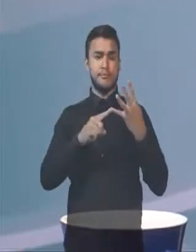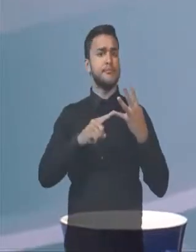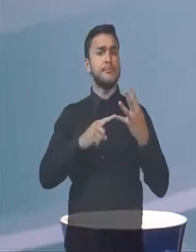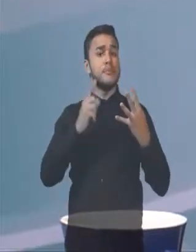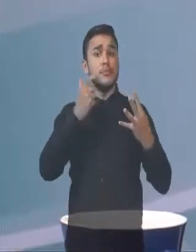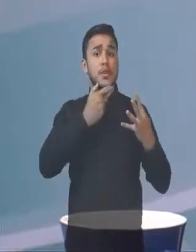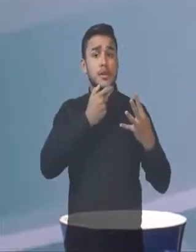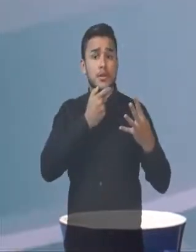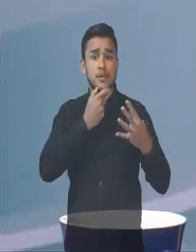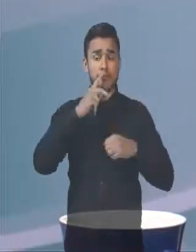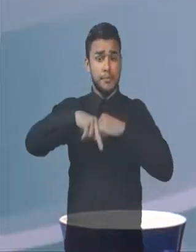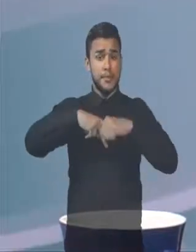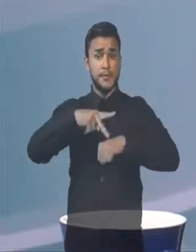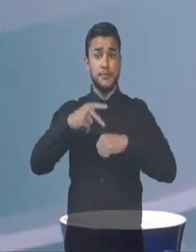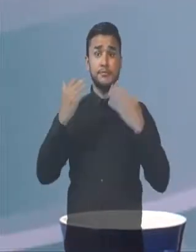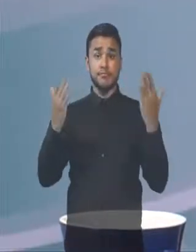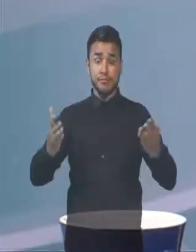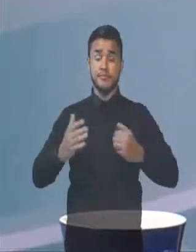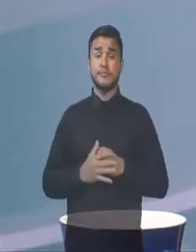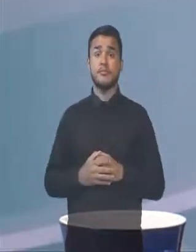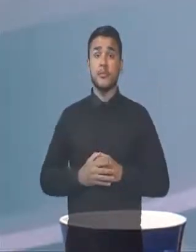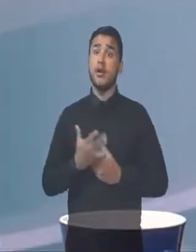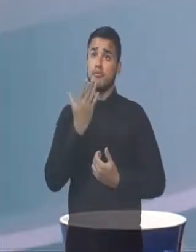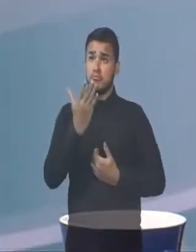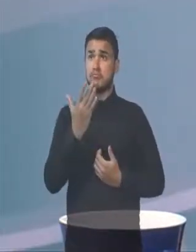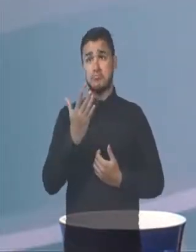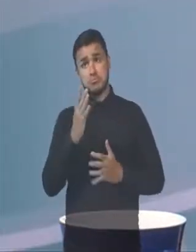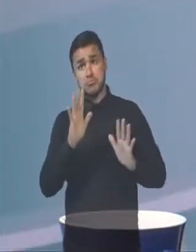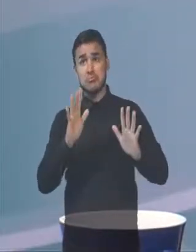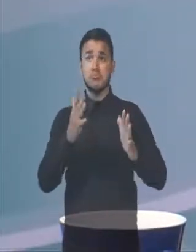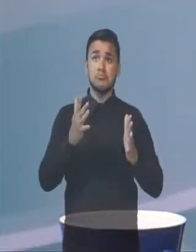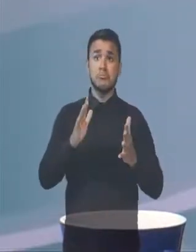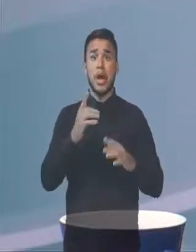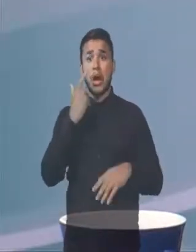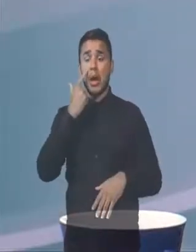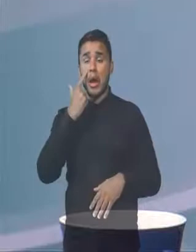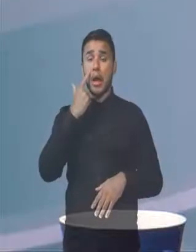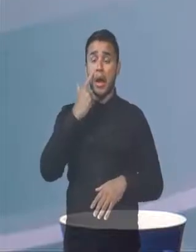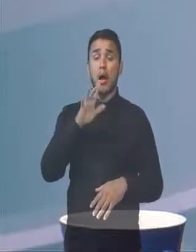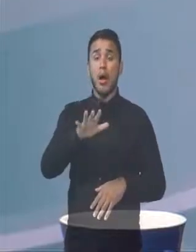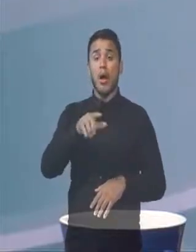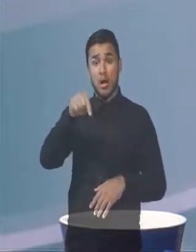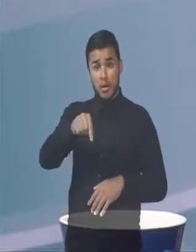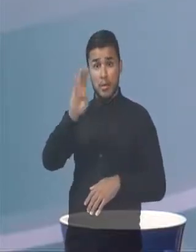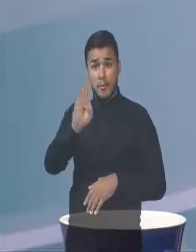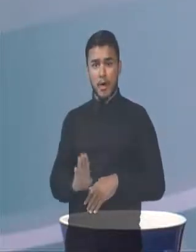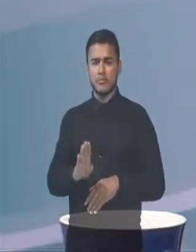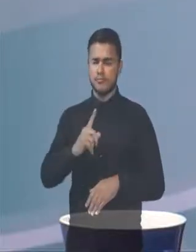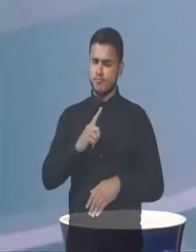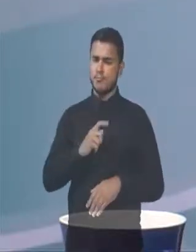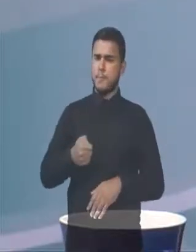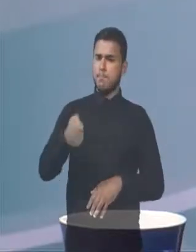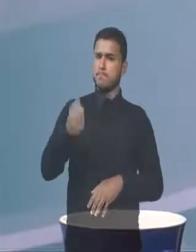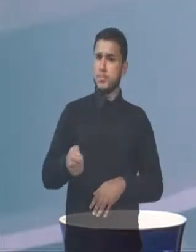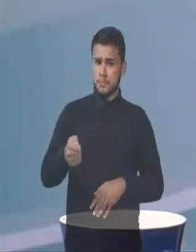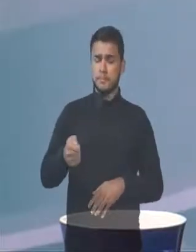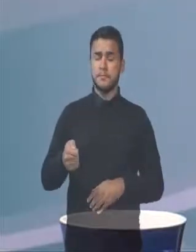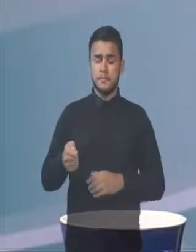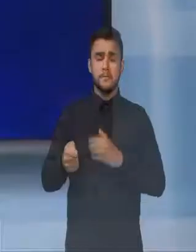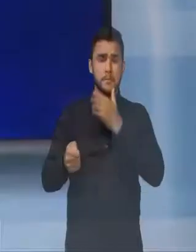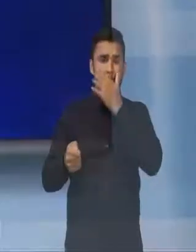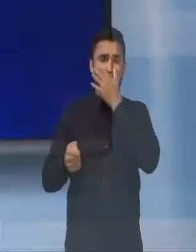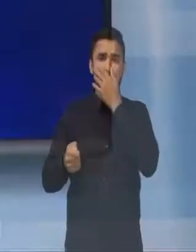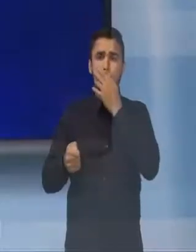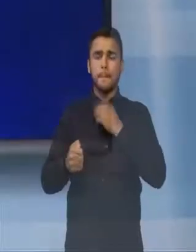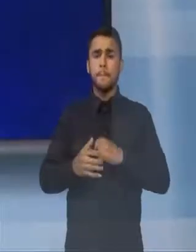Inglaterra e, de um certo modo, no Brasil, há uma certa rigidez de sistema. Muito